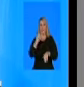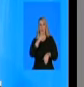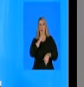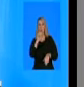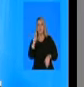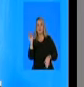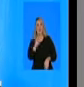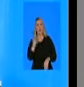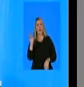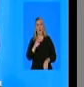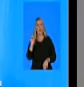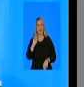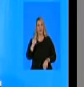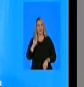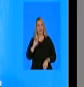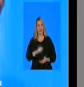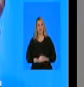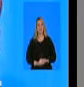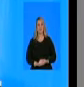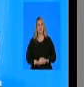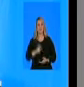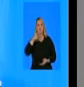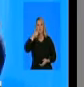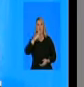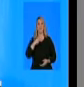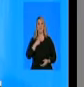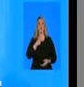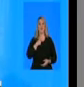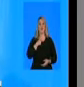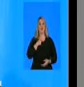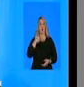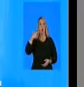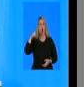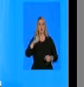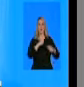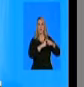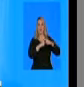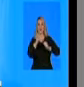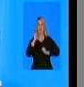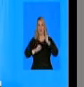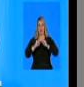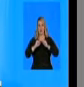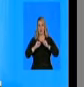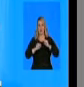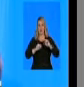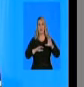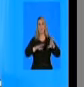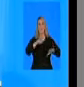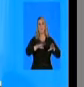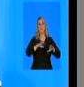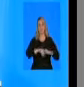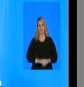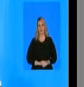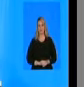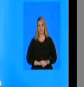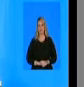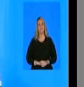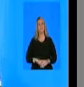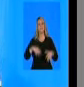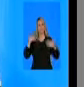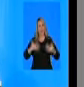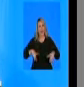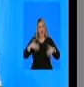400. E para você conseguir vaga, as demais funerárias, você depende daquele lobby. Então ficou muito